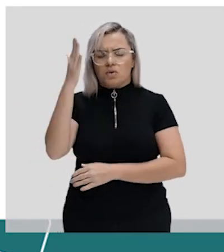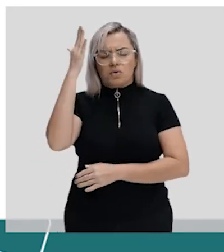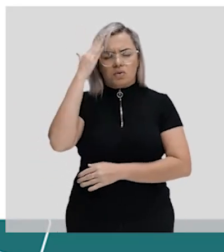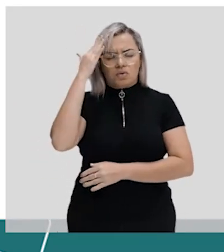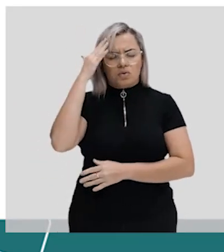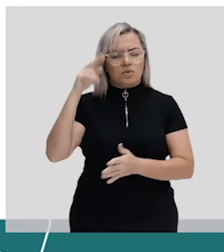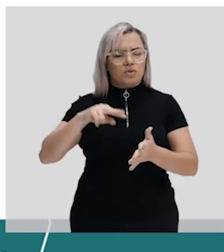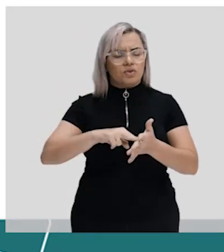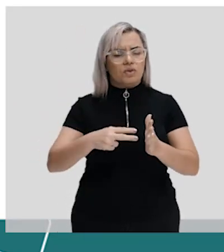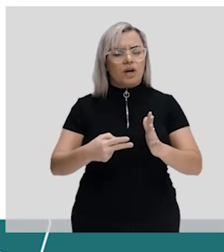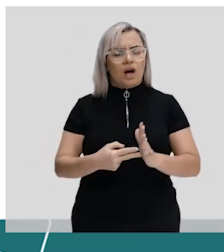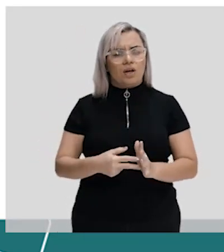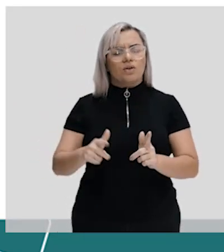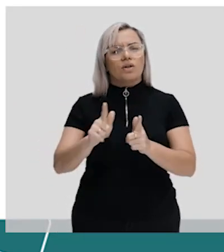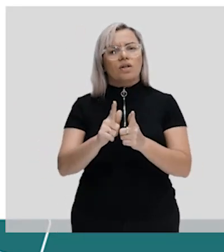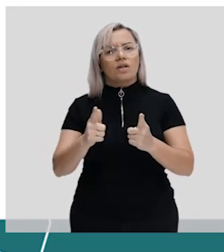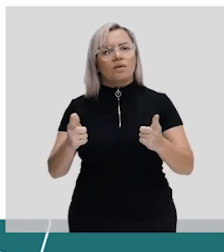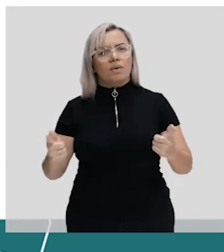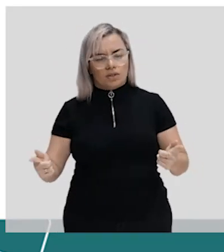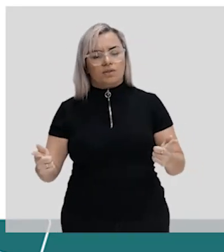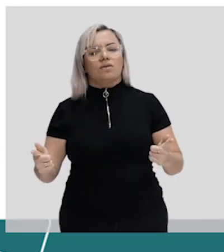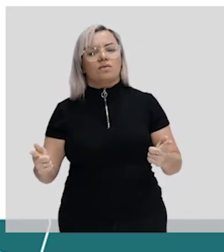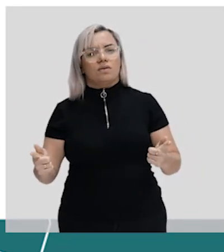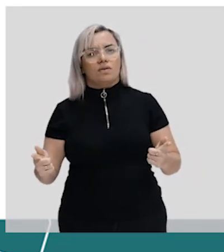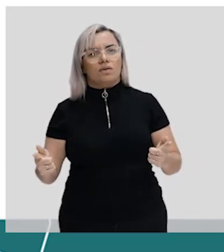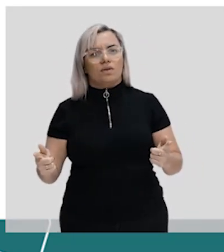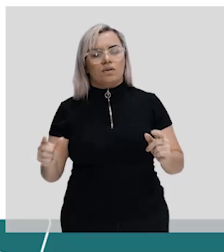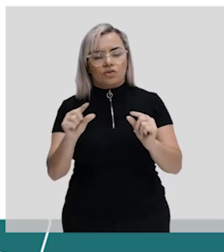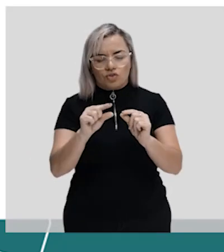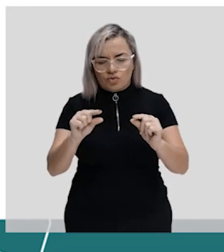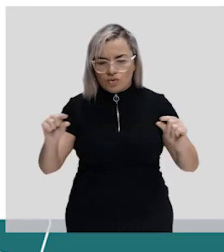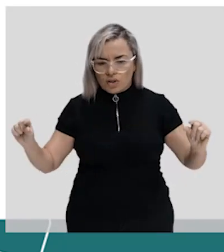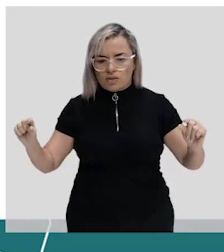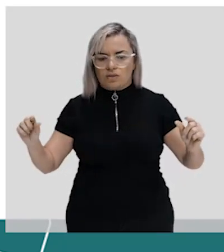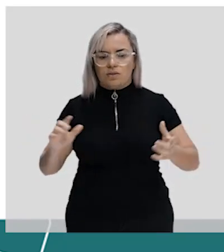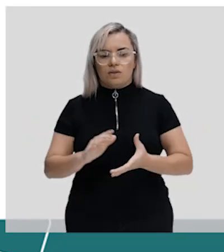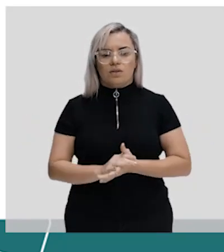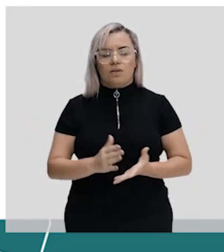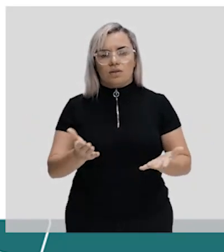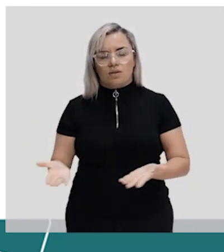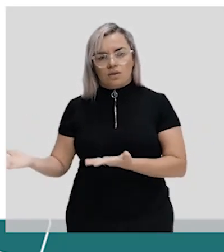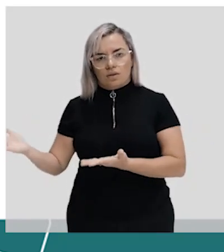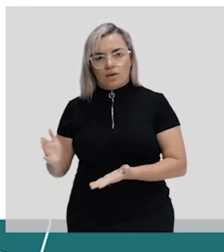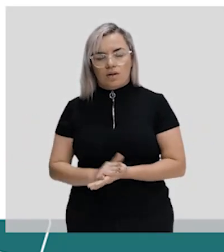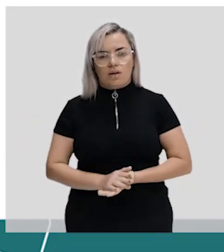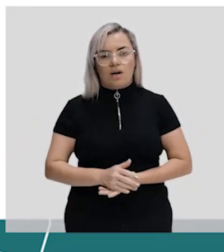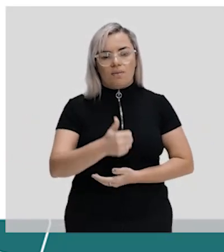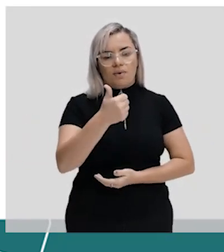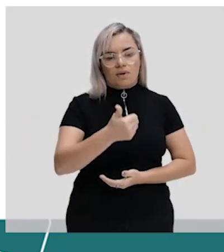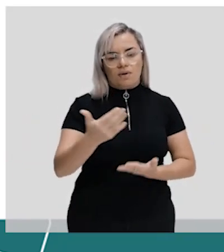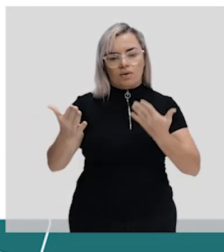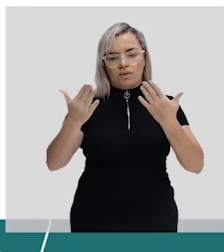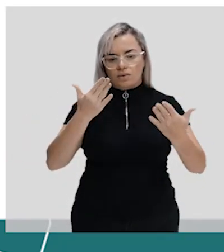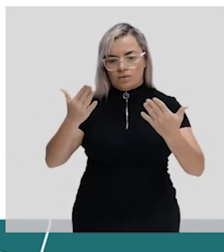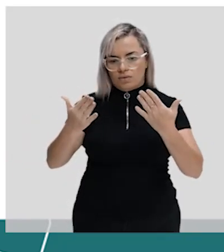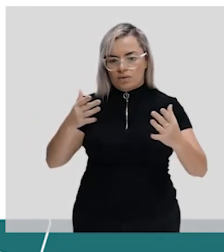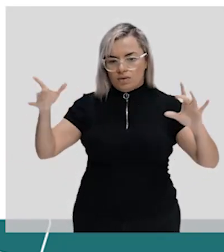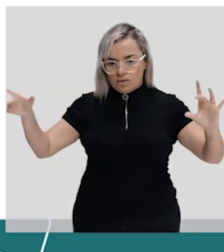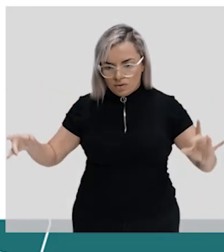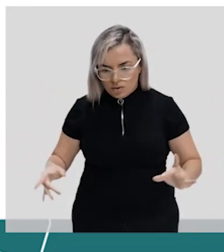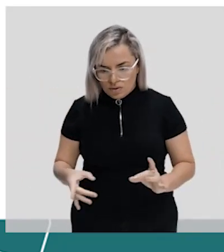sentido gramatical de algumas frases, tá? Comparativas. Então, as minhas